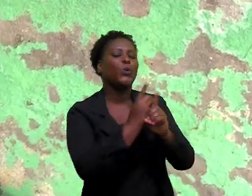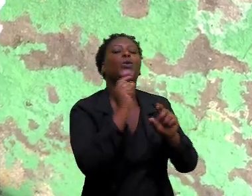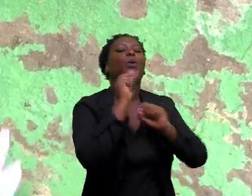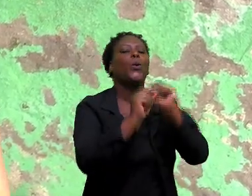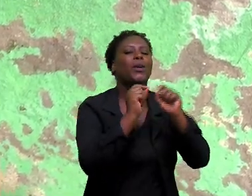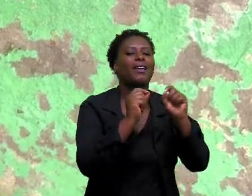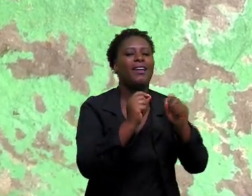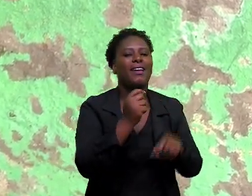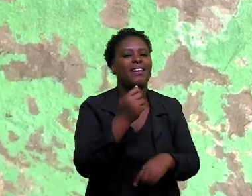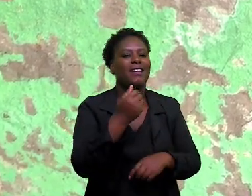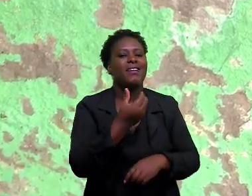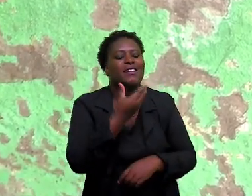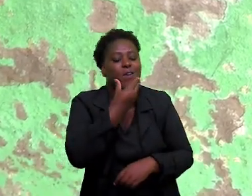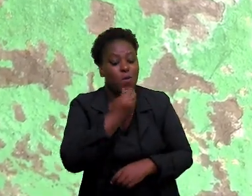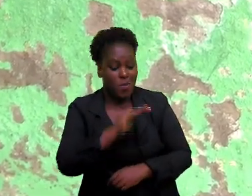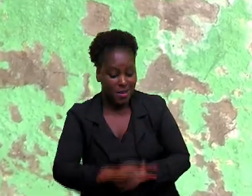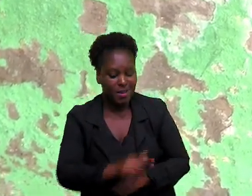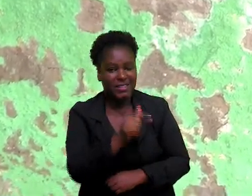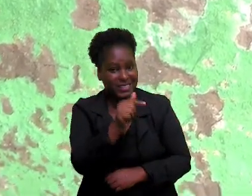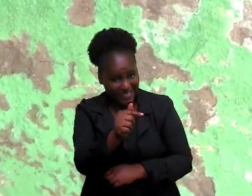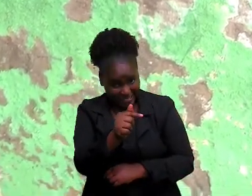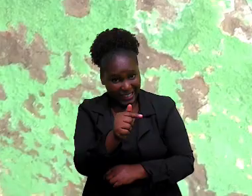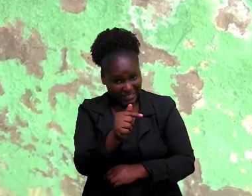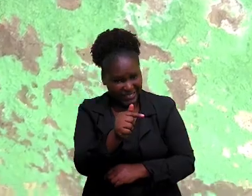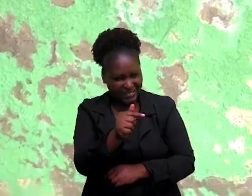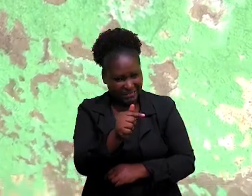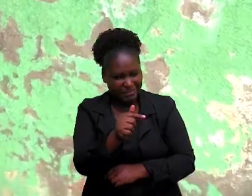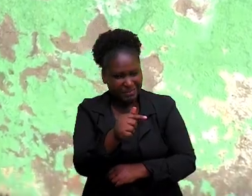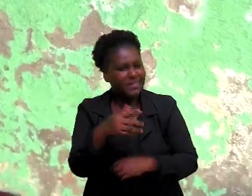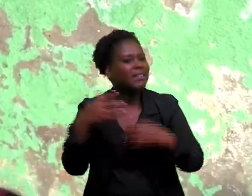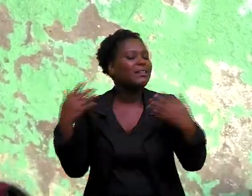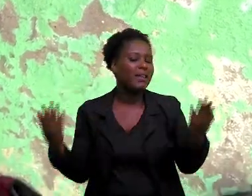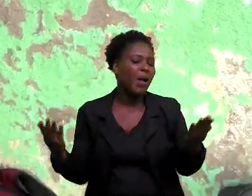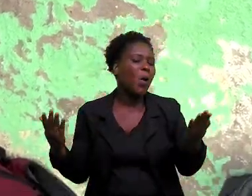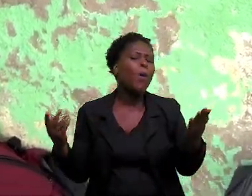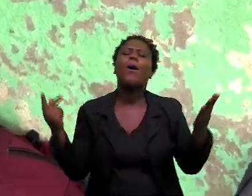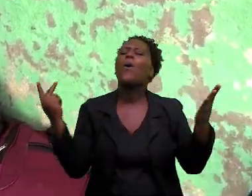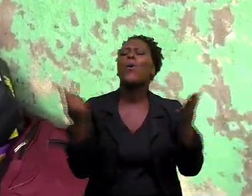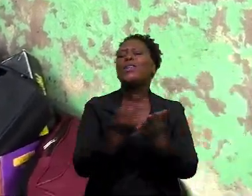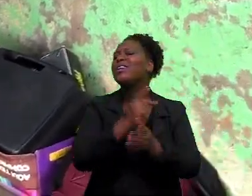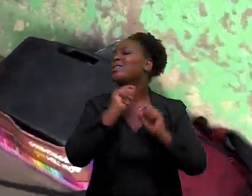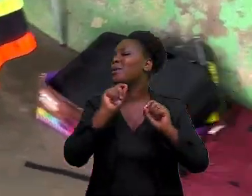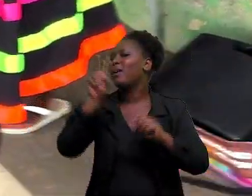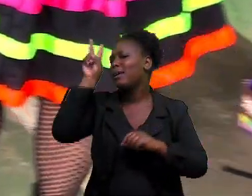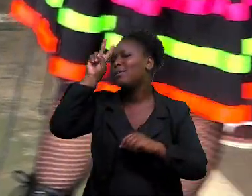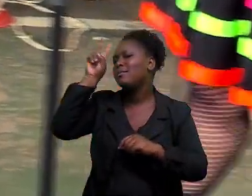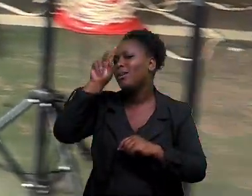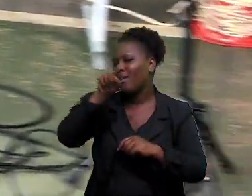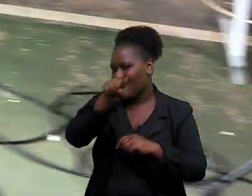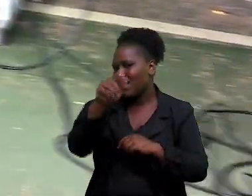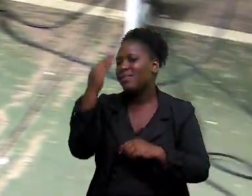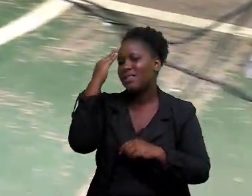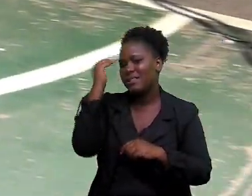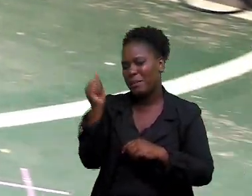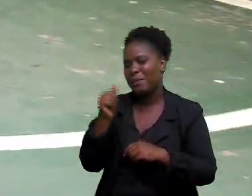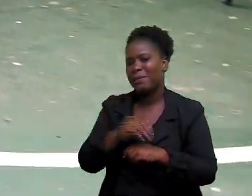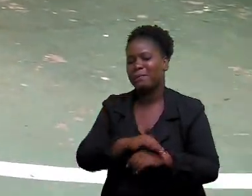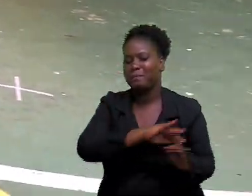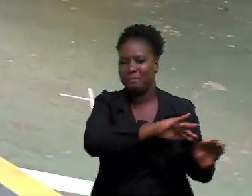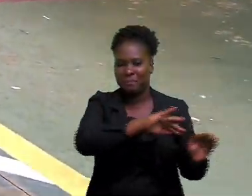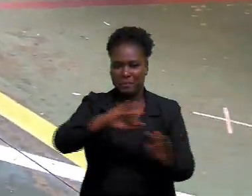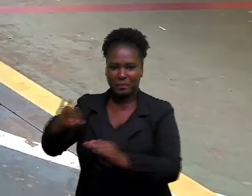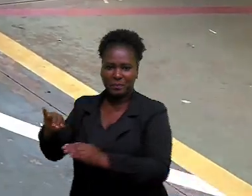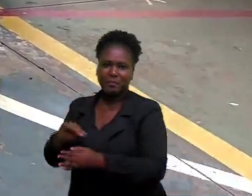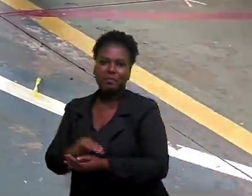e só um beijo de amor de um príncipe poderá salvá-la.